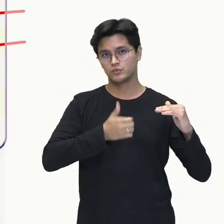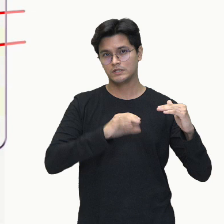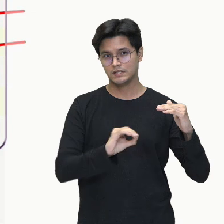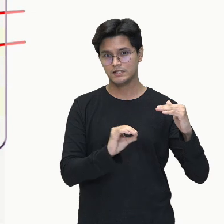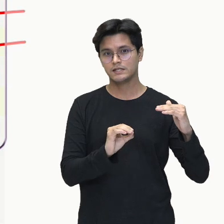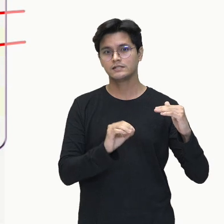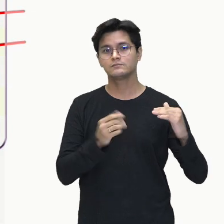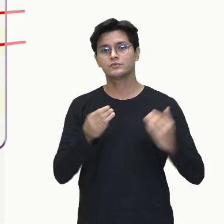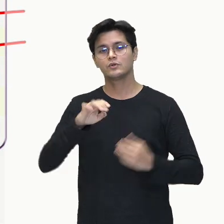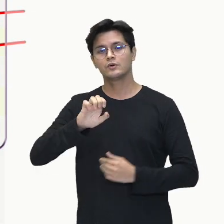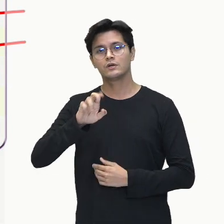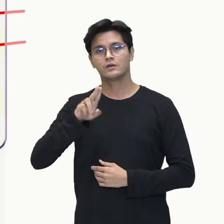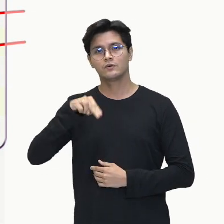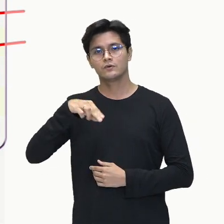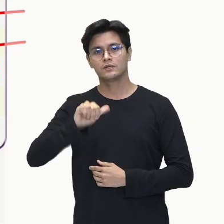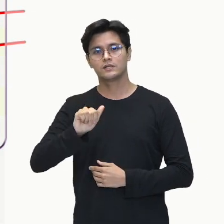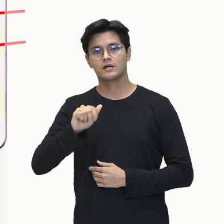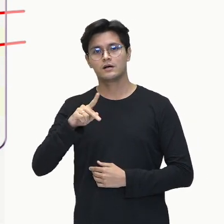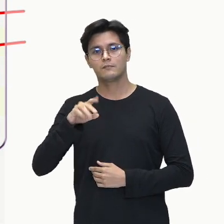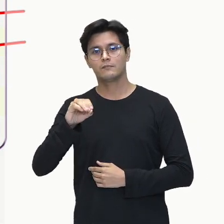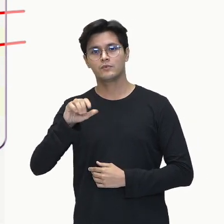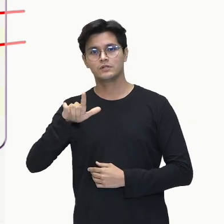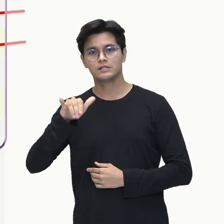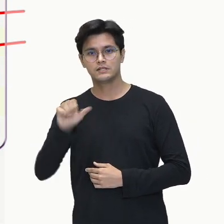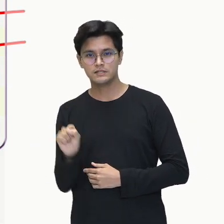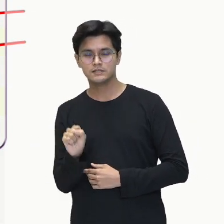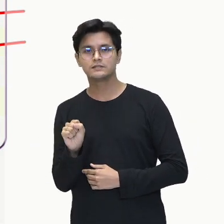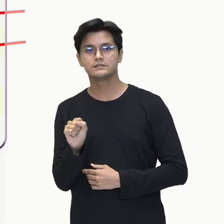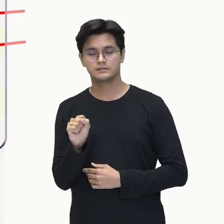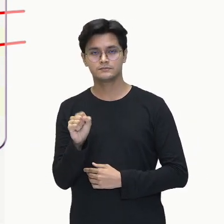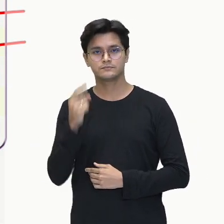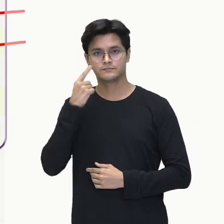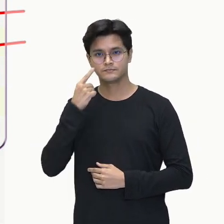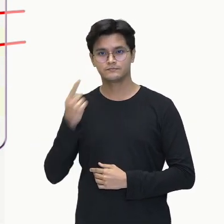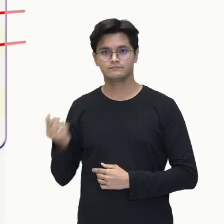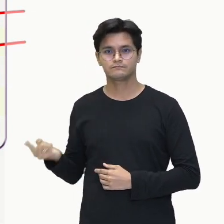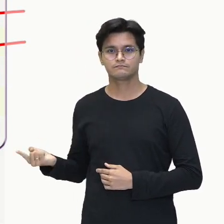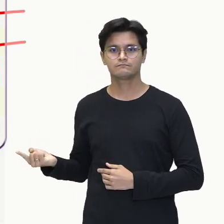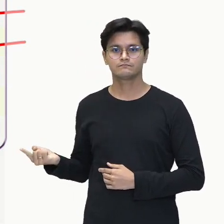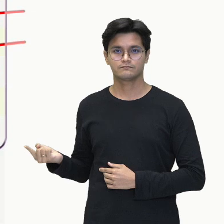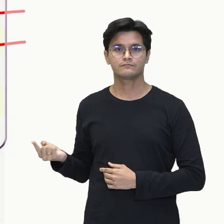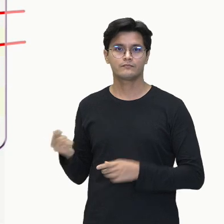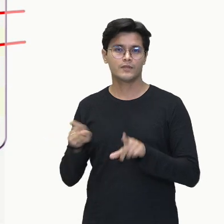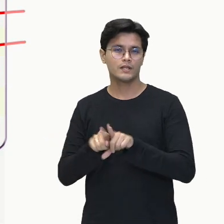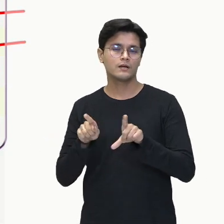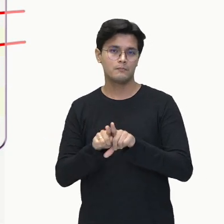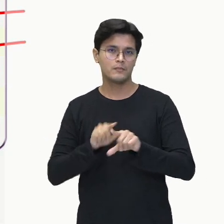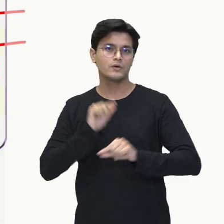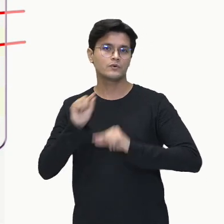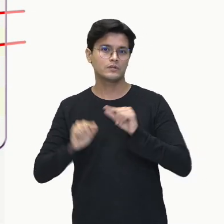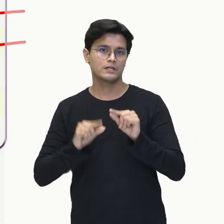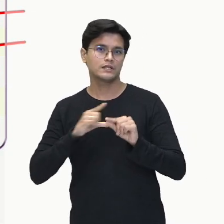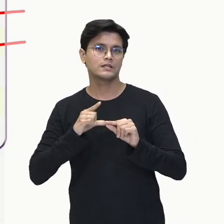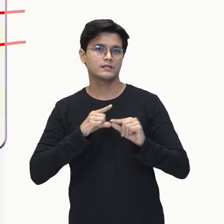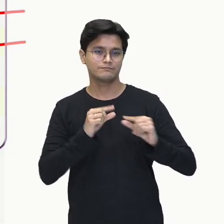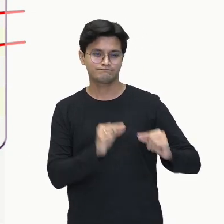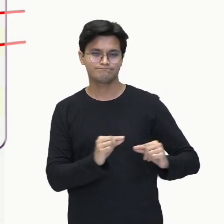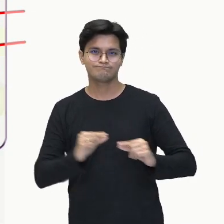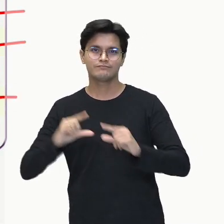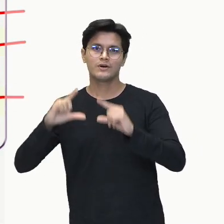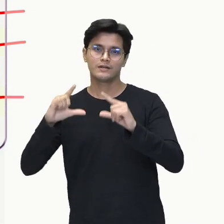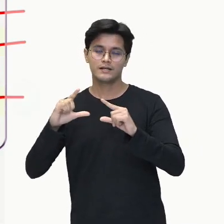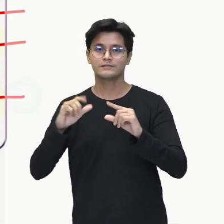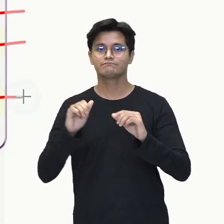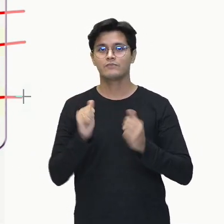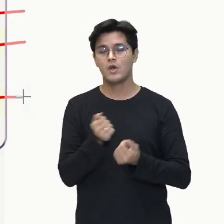Macapá, no Amapá, e Eunápolis, né, isso, na Bahia. E aí também tiveram acréscimo, sendo que